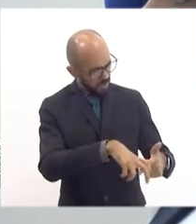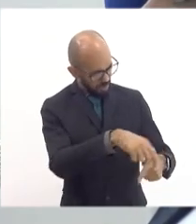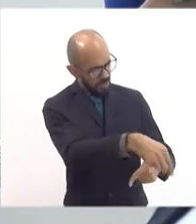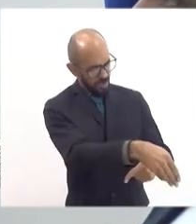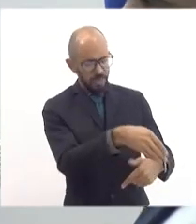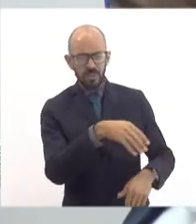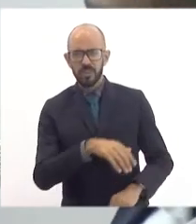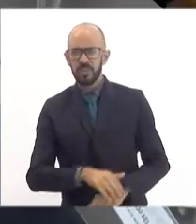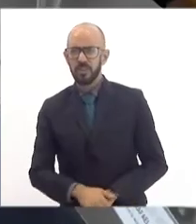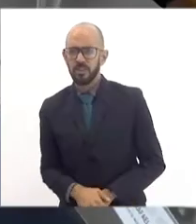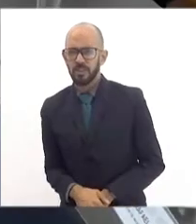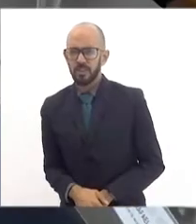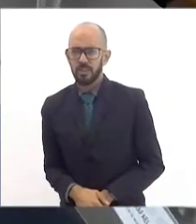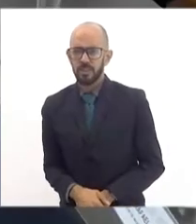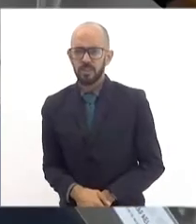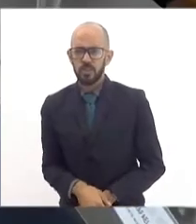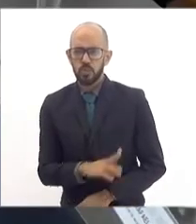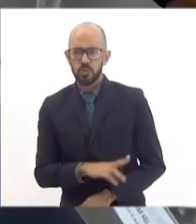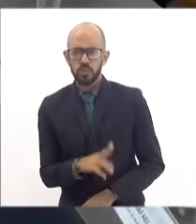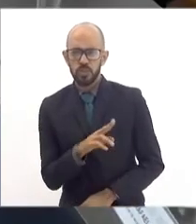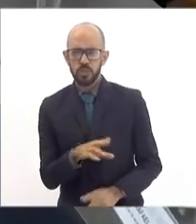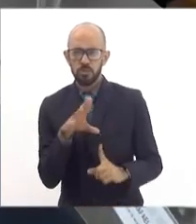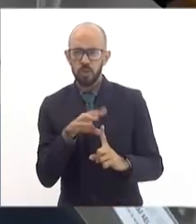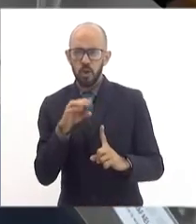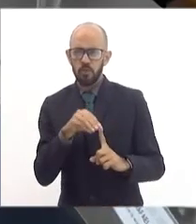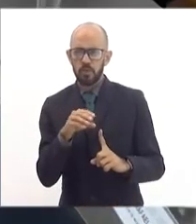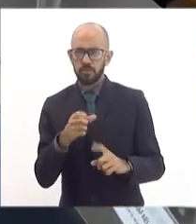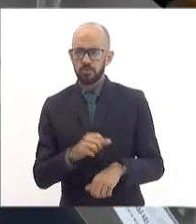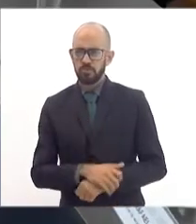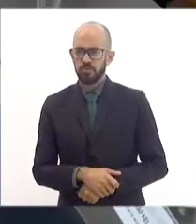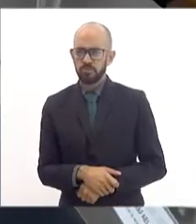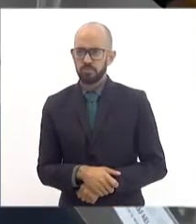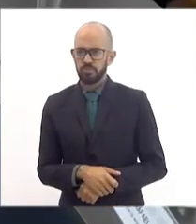Senta aqui, Mauro. Pega esse microfone. Mauro, se quiser, pode sentar até no meu lugar.